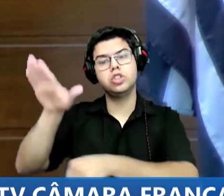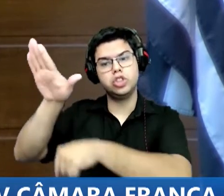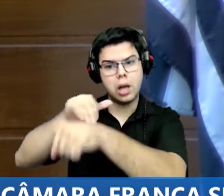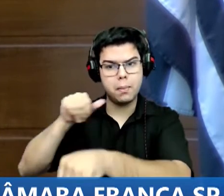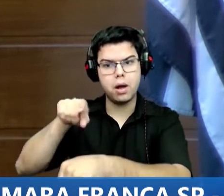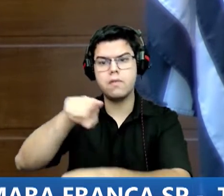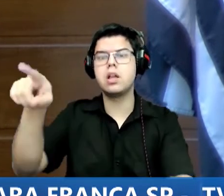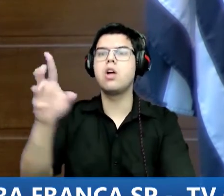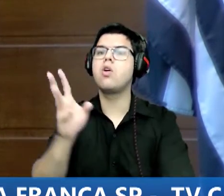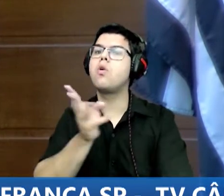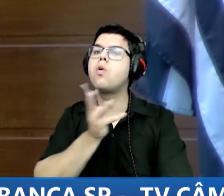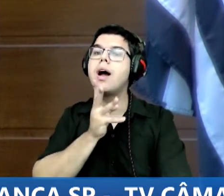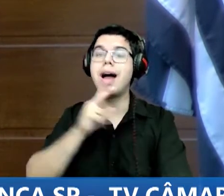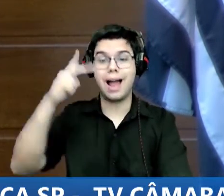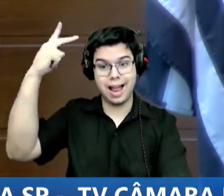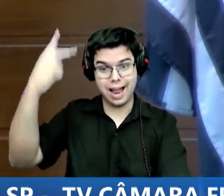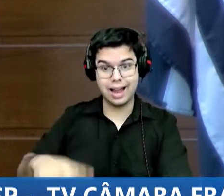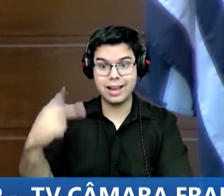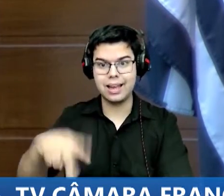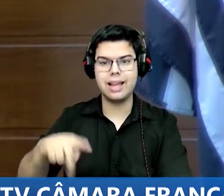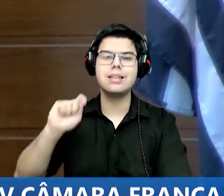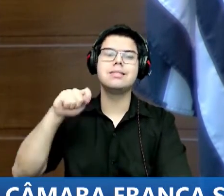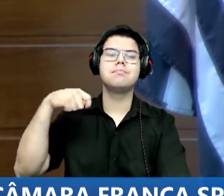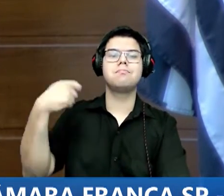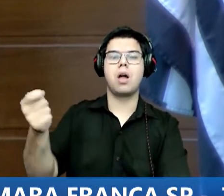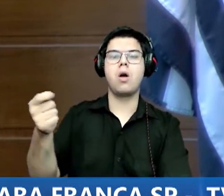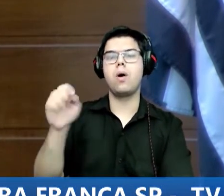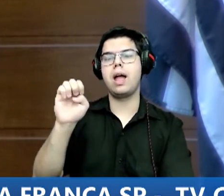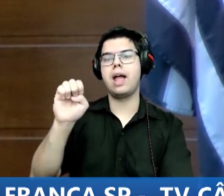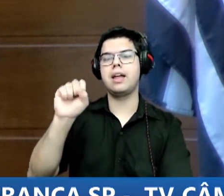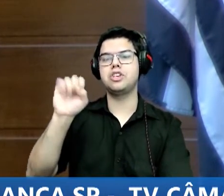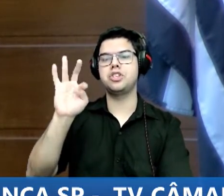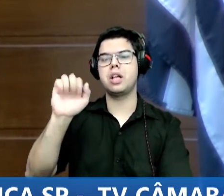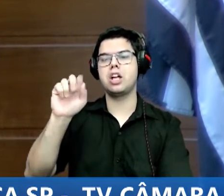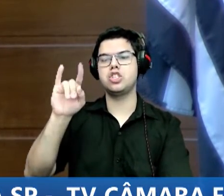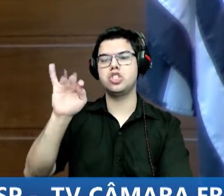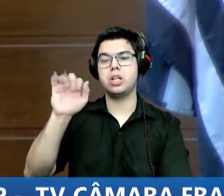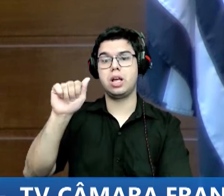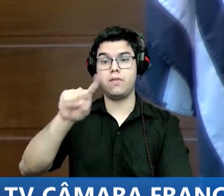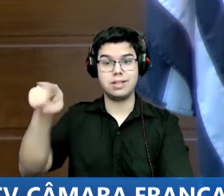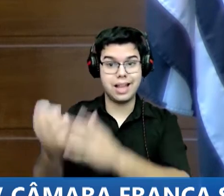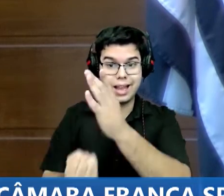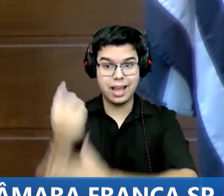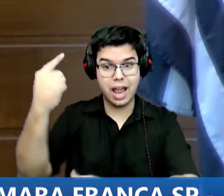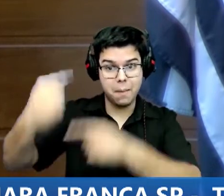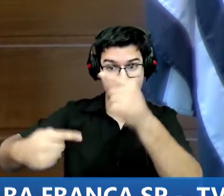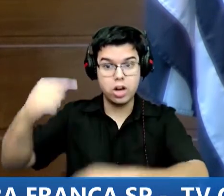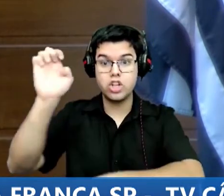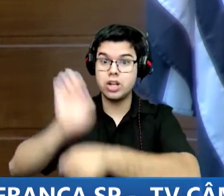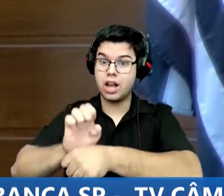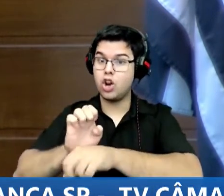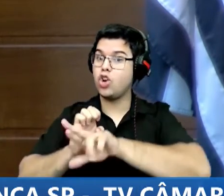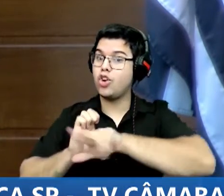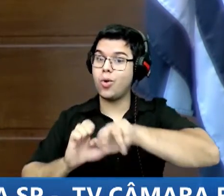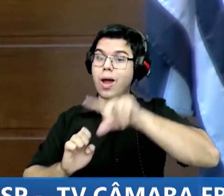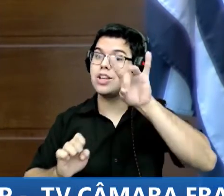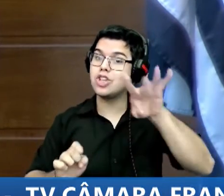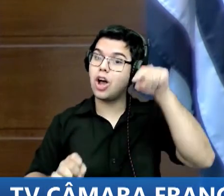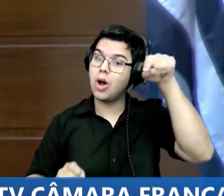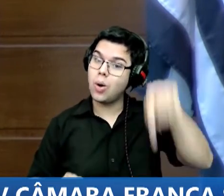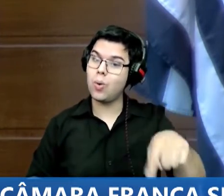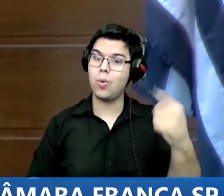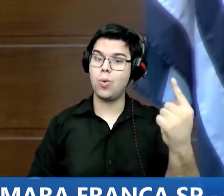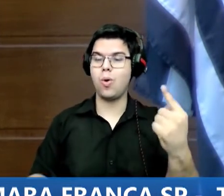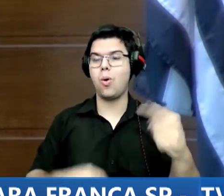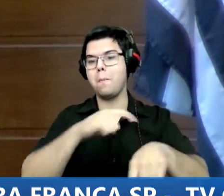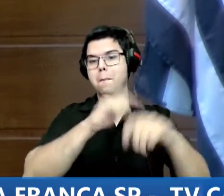como verdadeiros estadistas. Criem políticas de estados, não política apenas para um determinado mandato. Espero poder contar com o